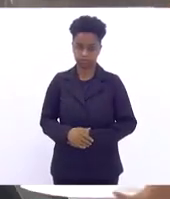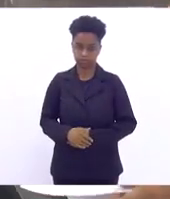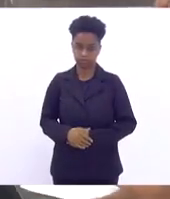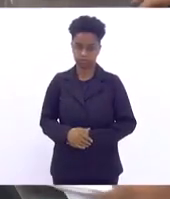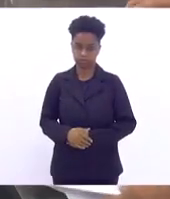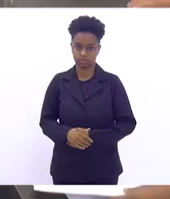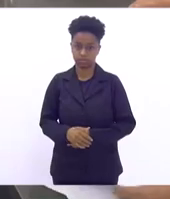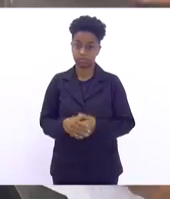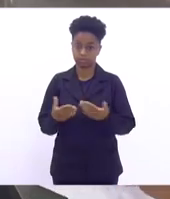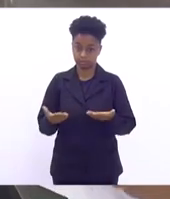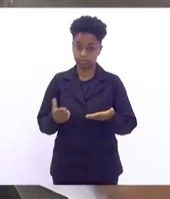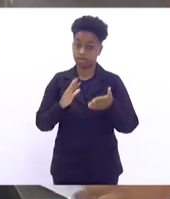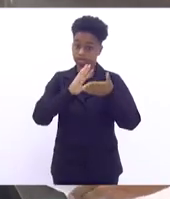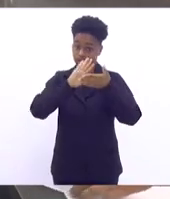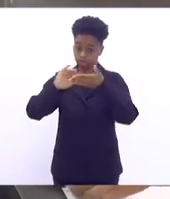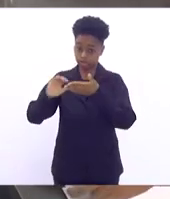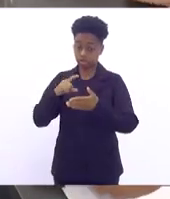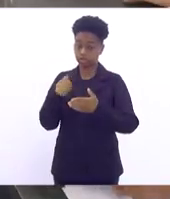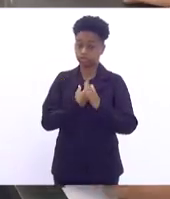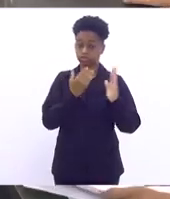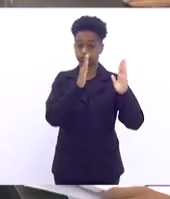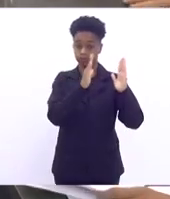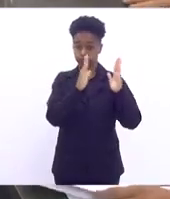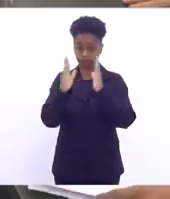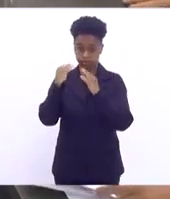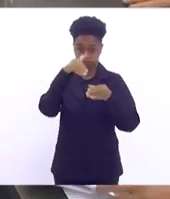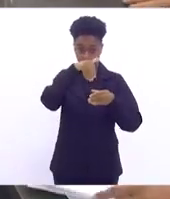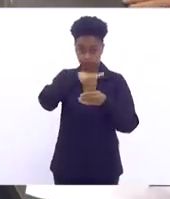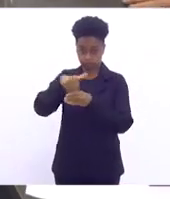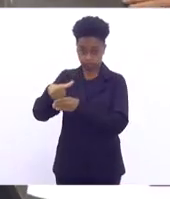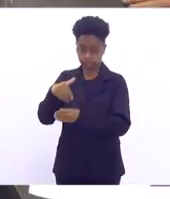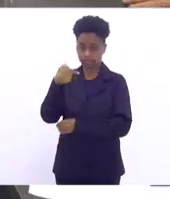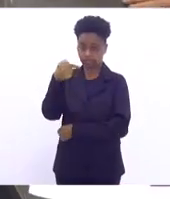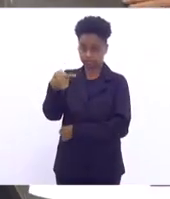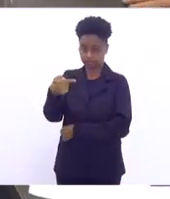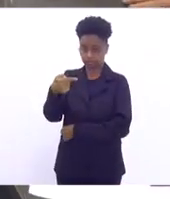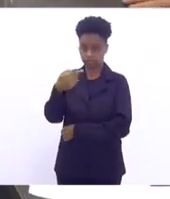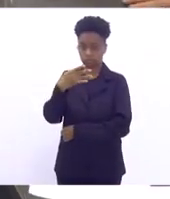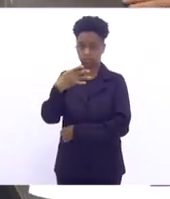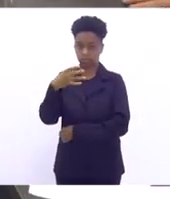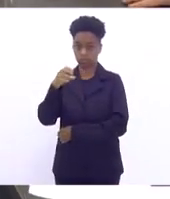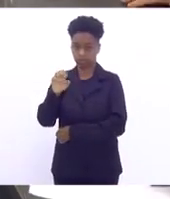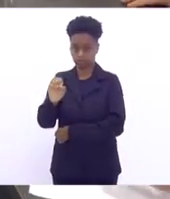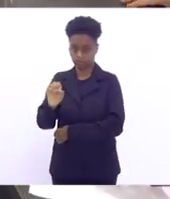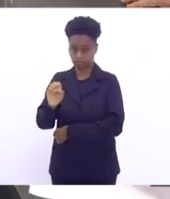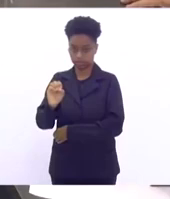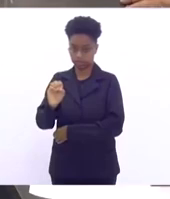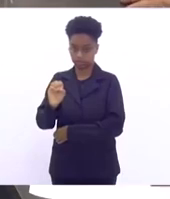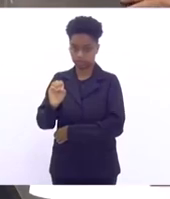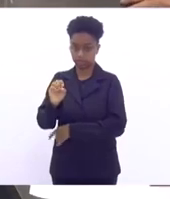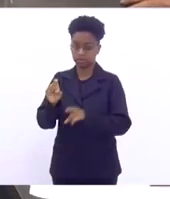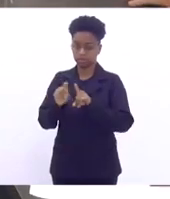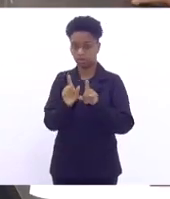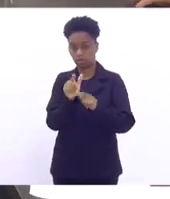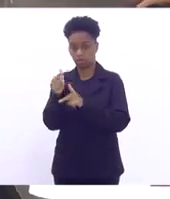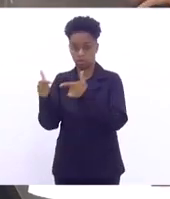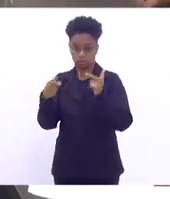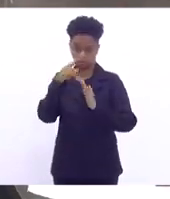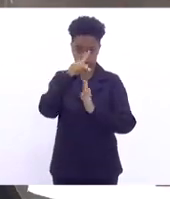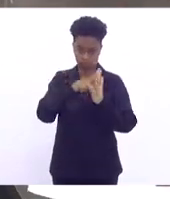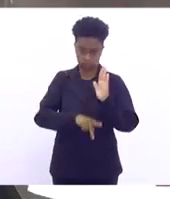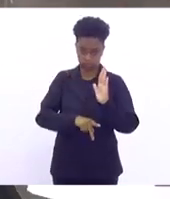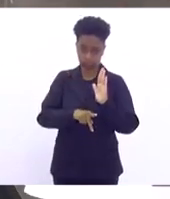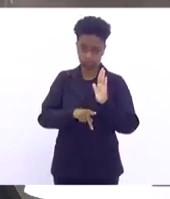tirando esses votaremos o 7 40 e os demais projetos